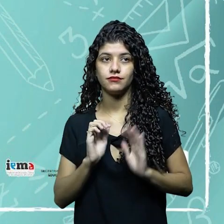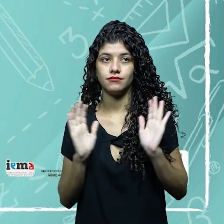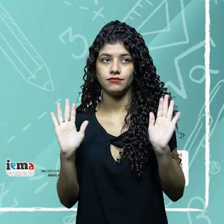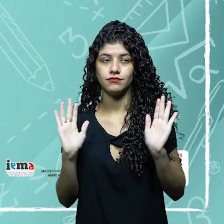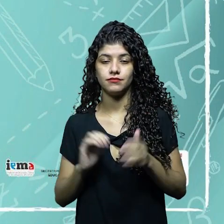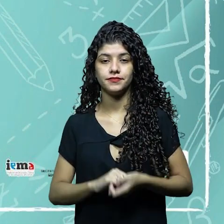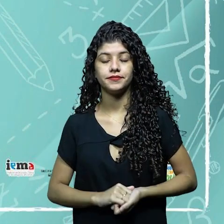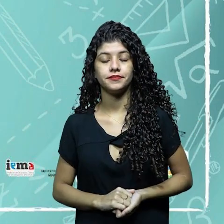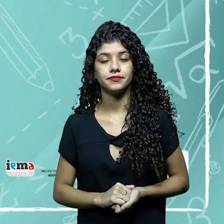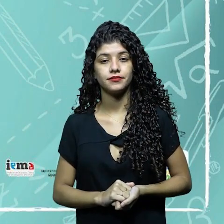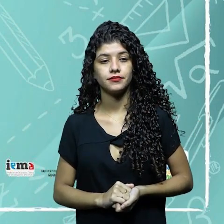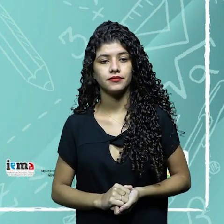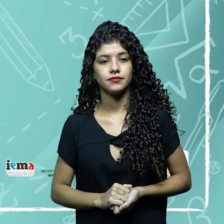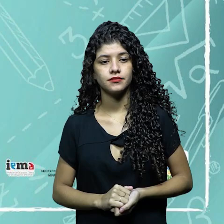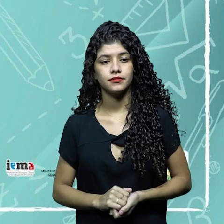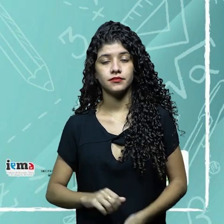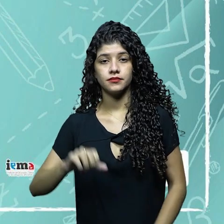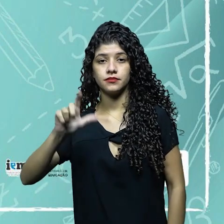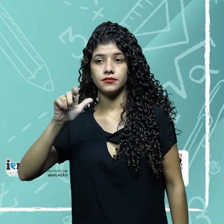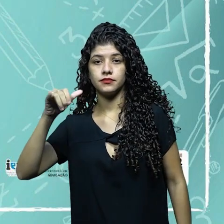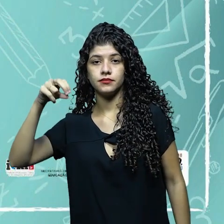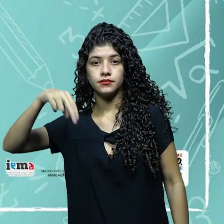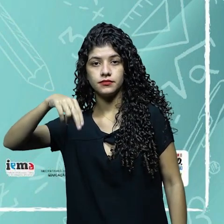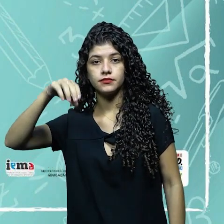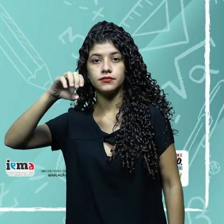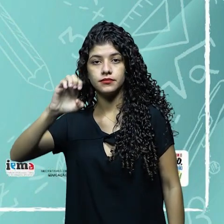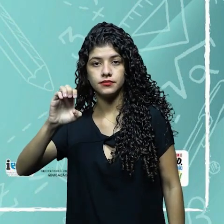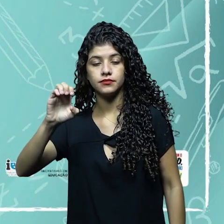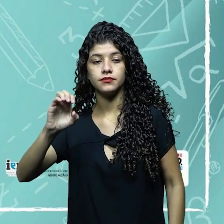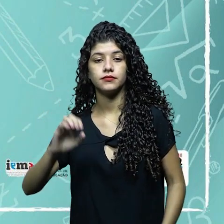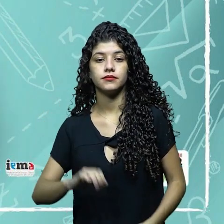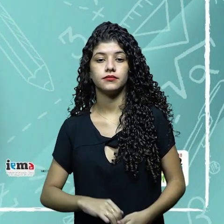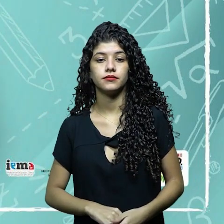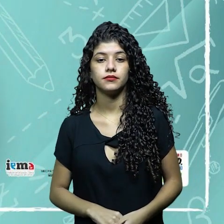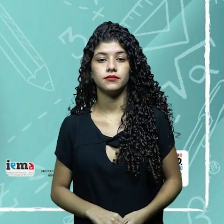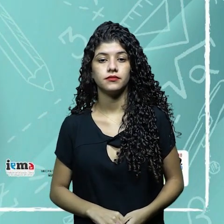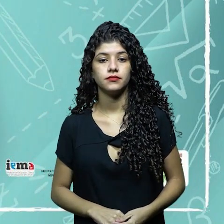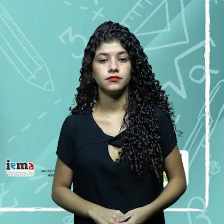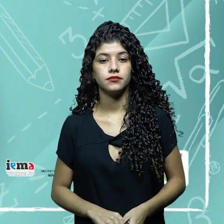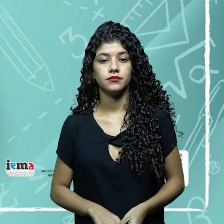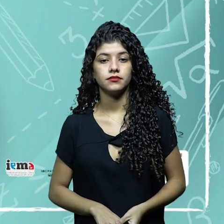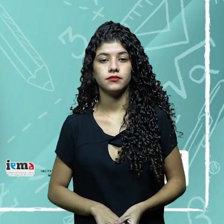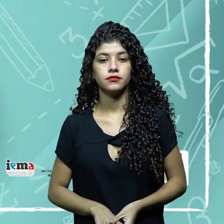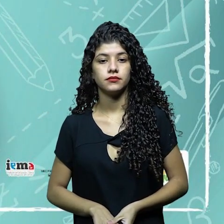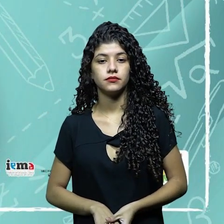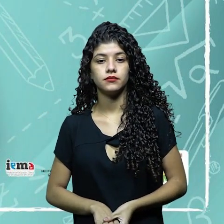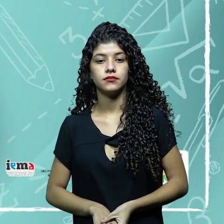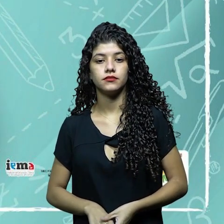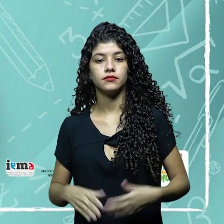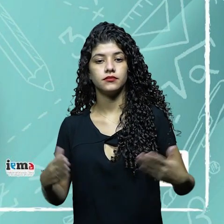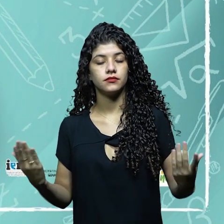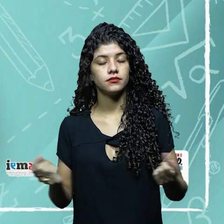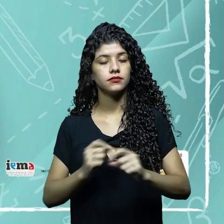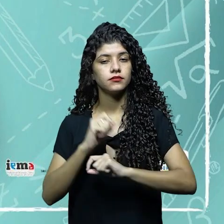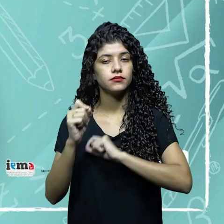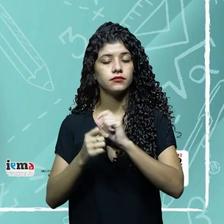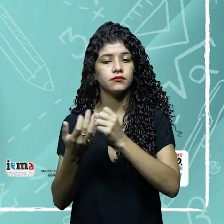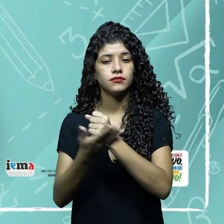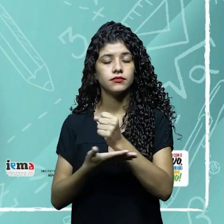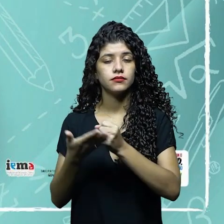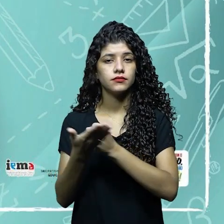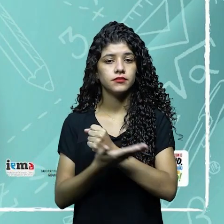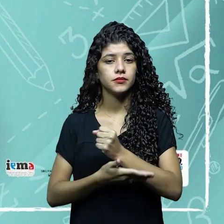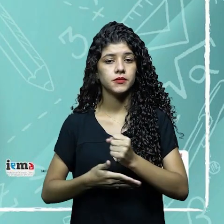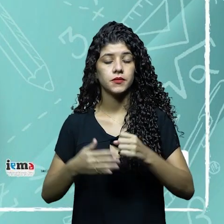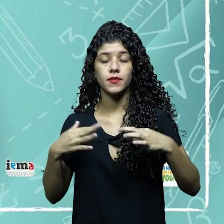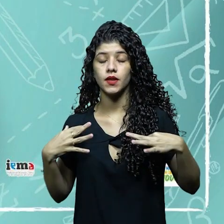português, tá? Que é linha mesmo, tá bom? O nome. Então, a linha, gente, basicamente ela serve para